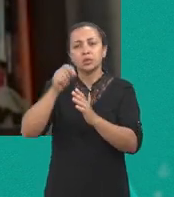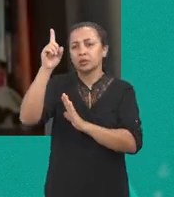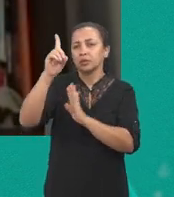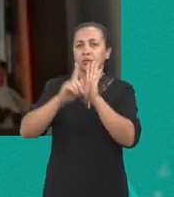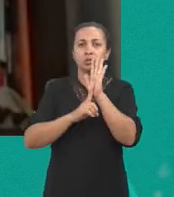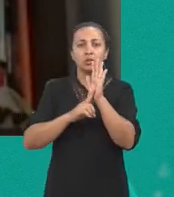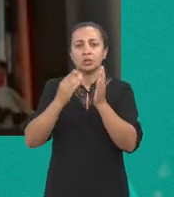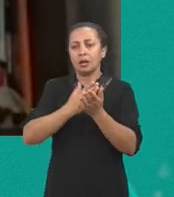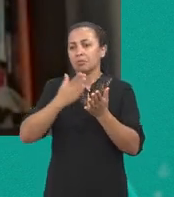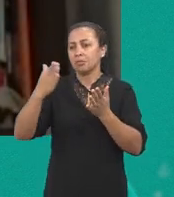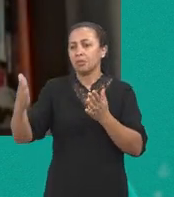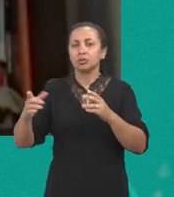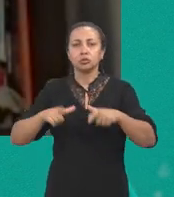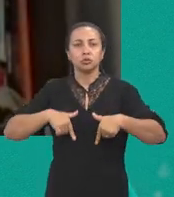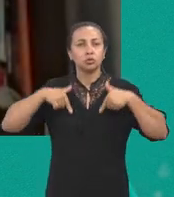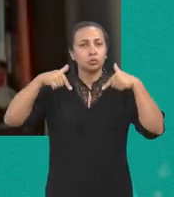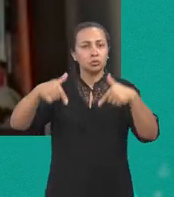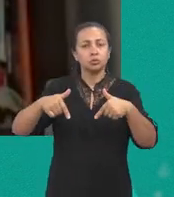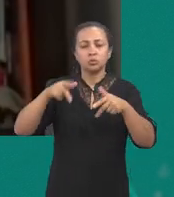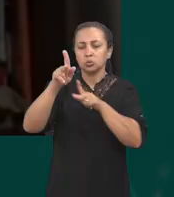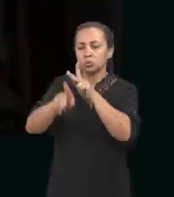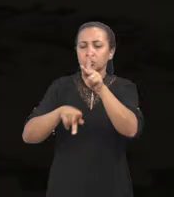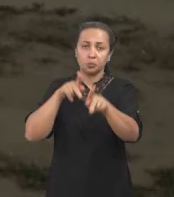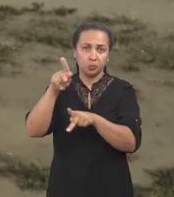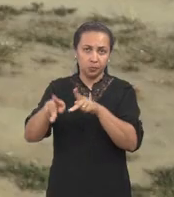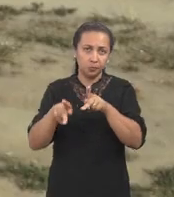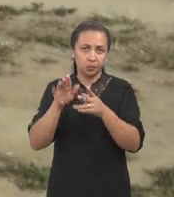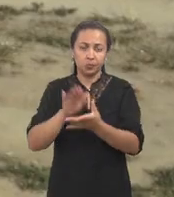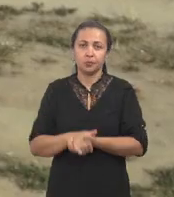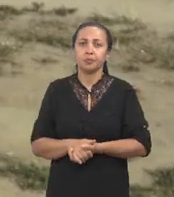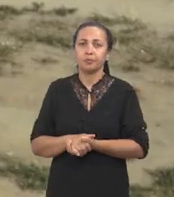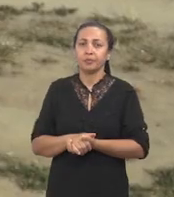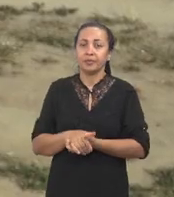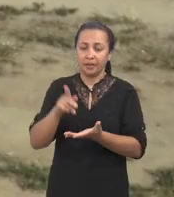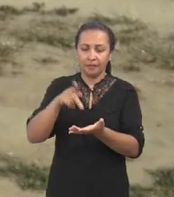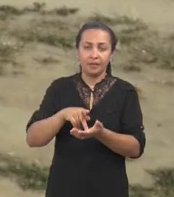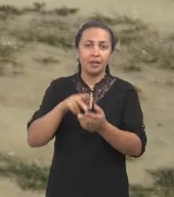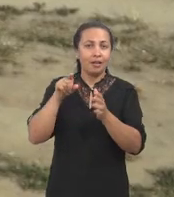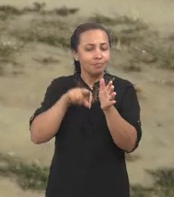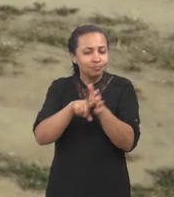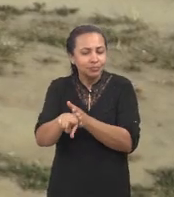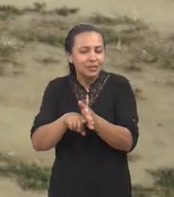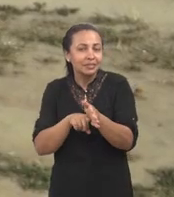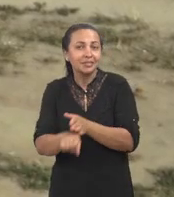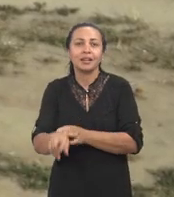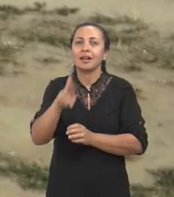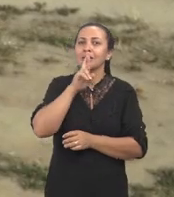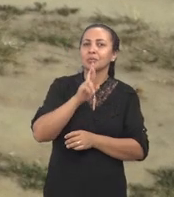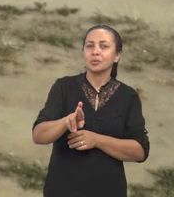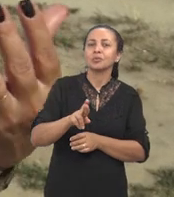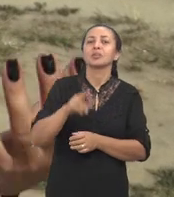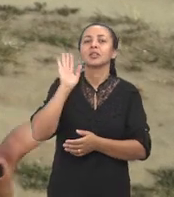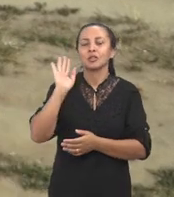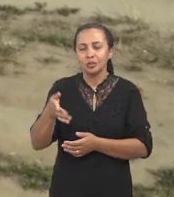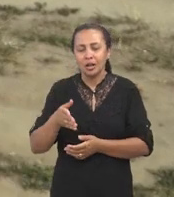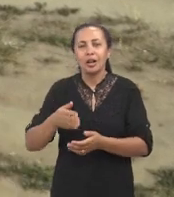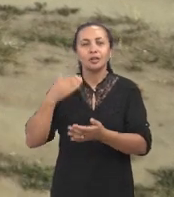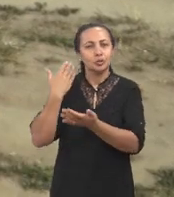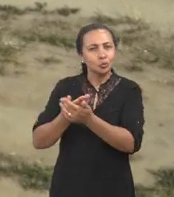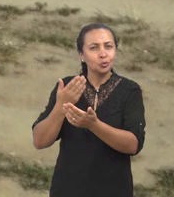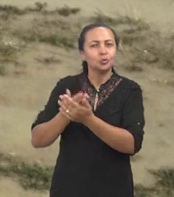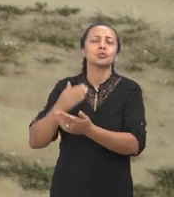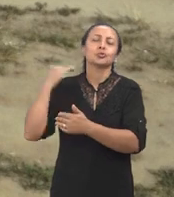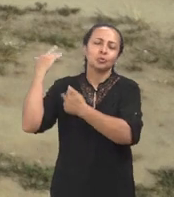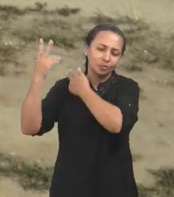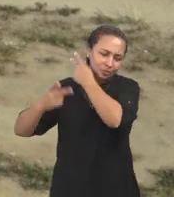de direitos a partir da luta desses povos Na verdade essa pesquisa é resultado Jardim um arcabouço de